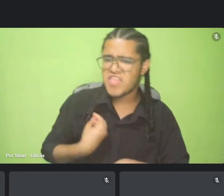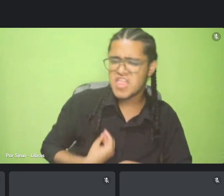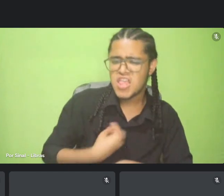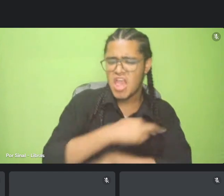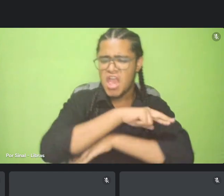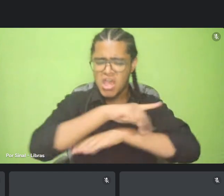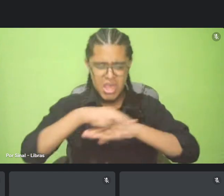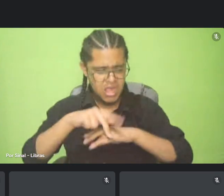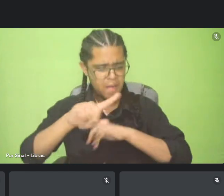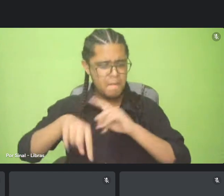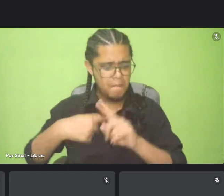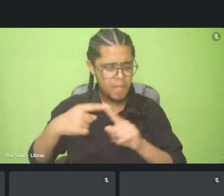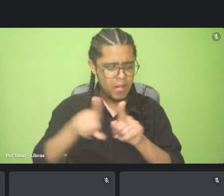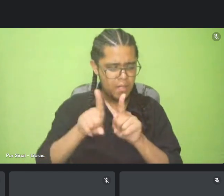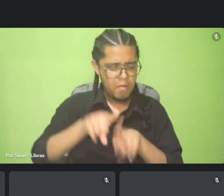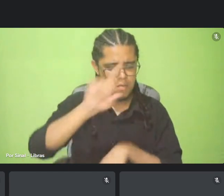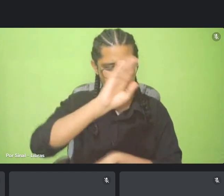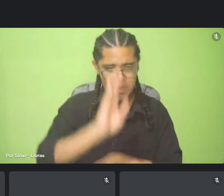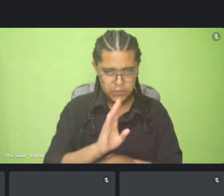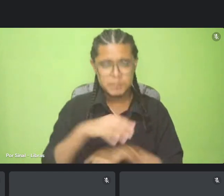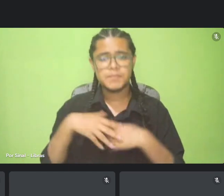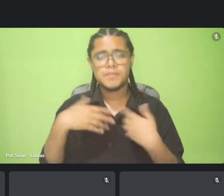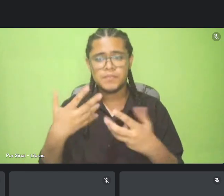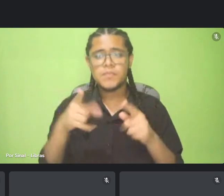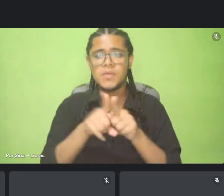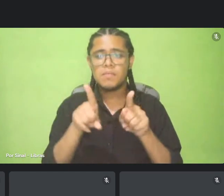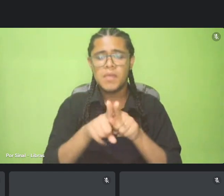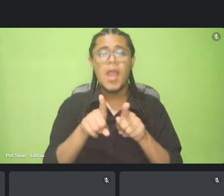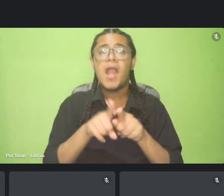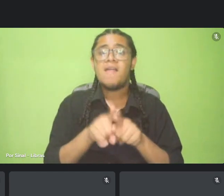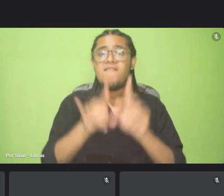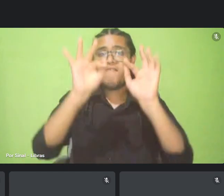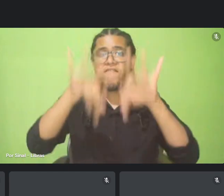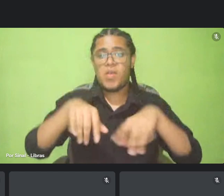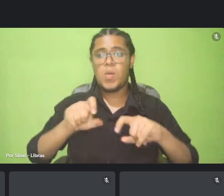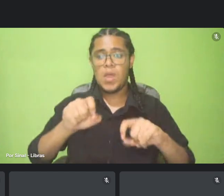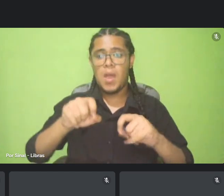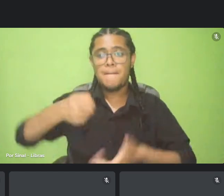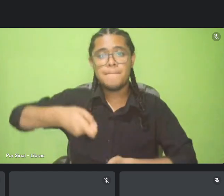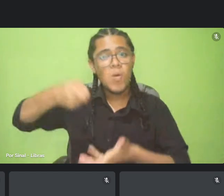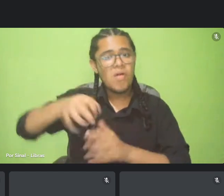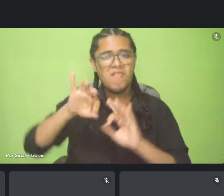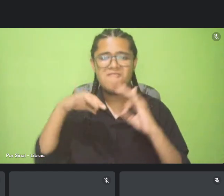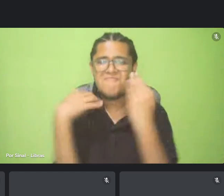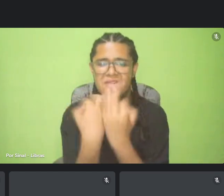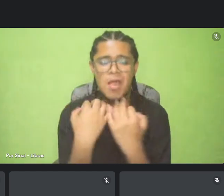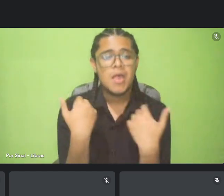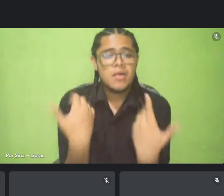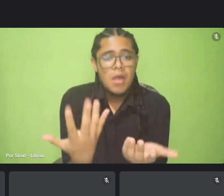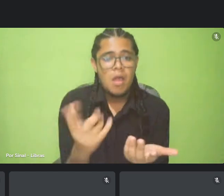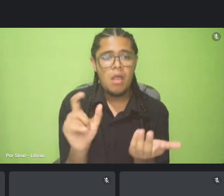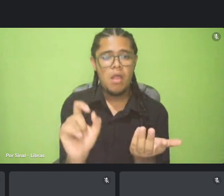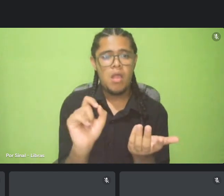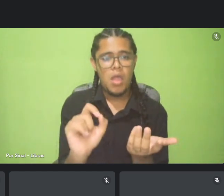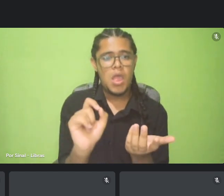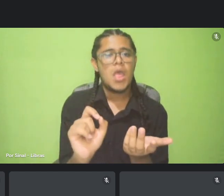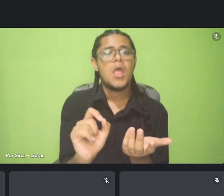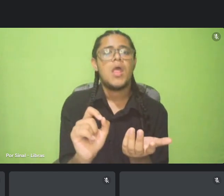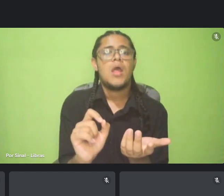da estabilidade da classe trabalhadora. E fim do Bolsa Família. O desgoverno federal exalta armas.